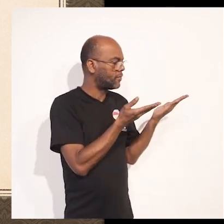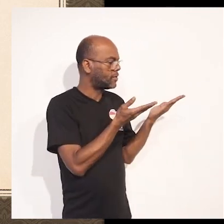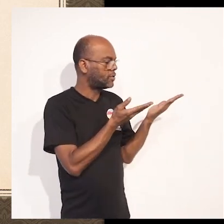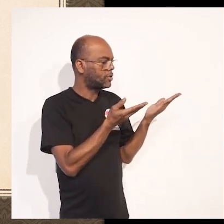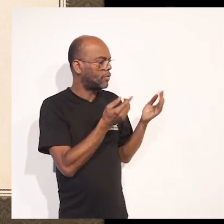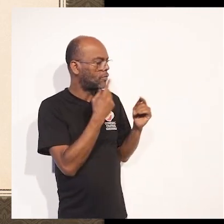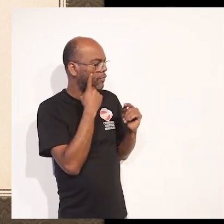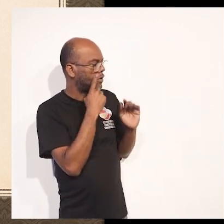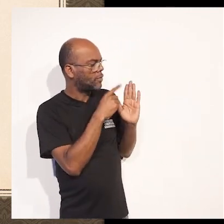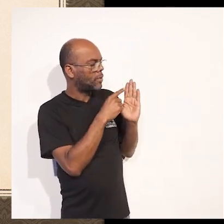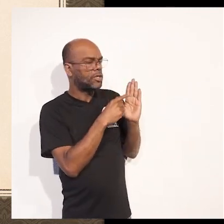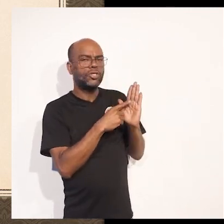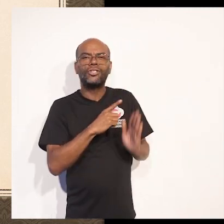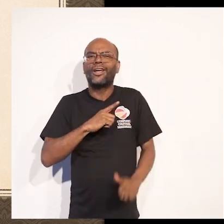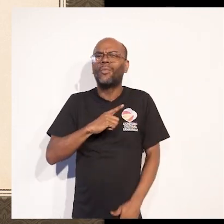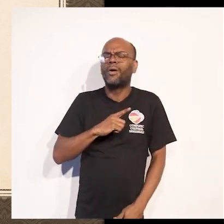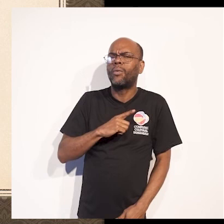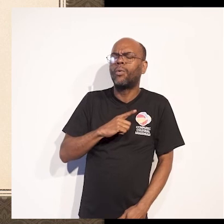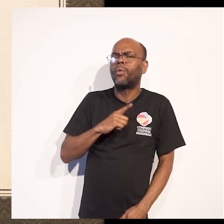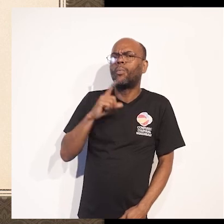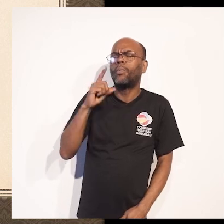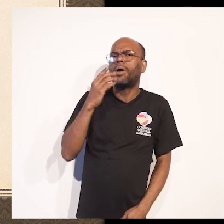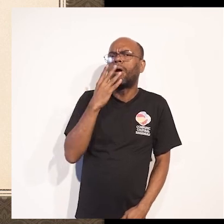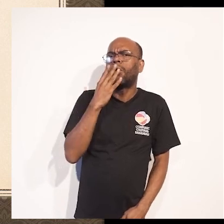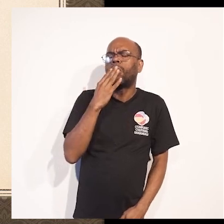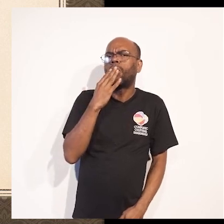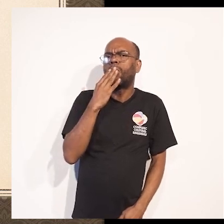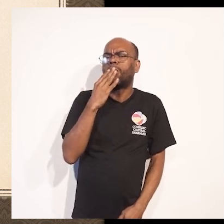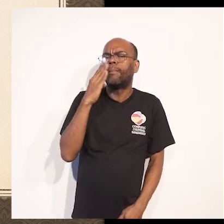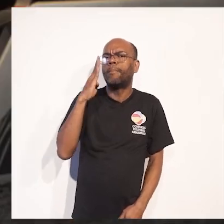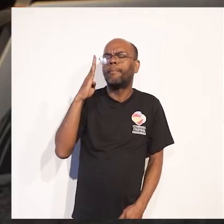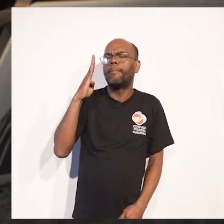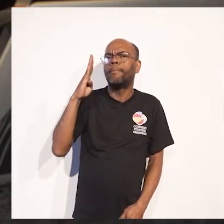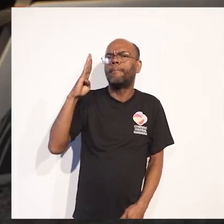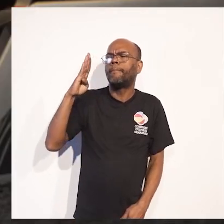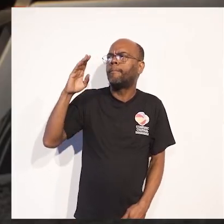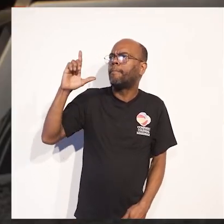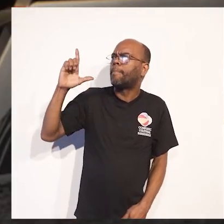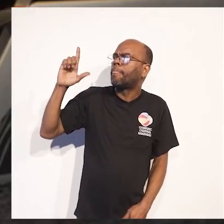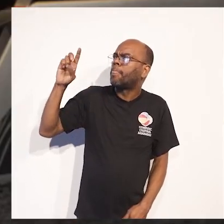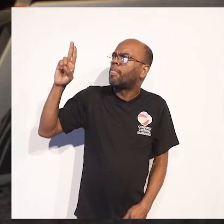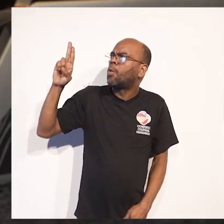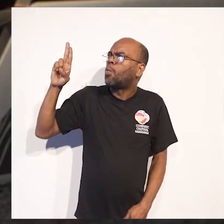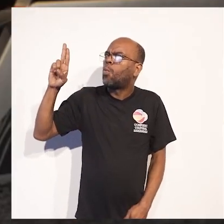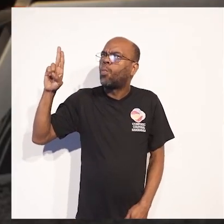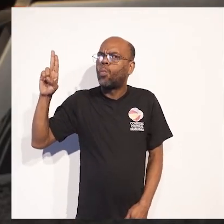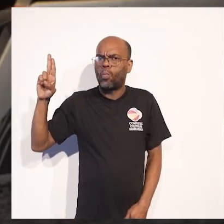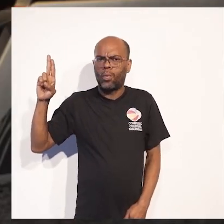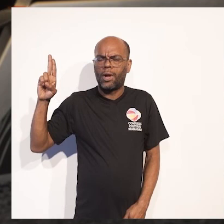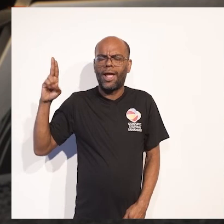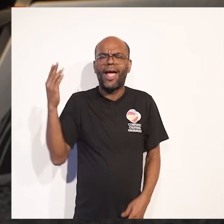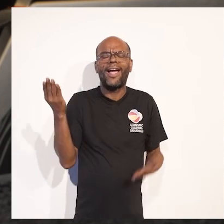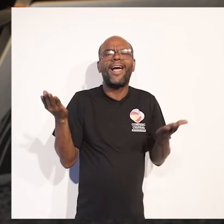a gente está com uma cor chamada Alice Blue. Essa Alice Blue é aquela Alice